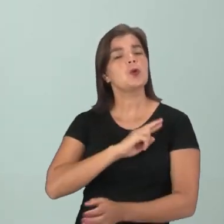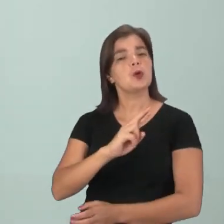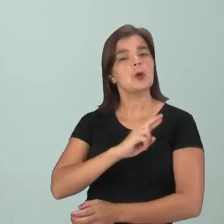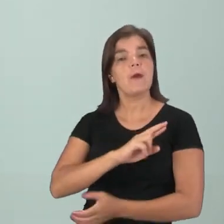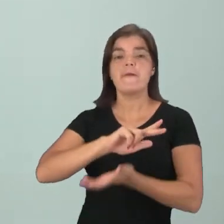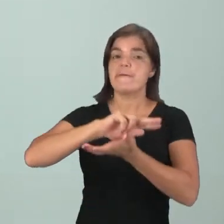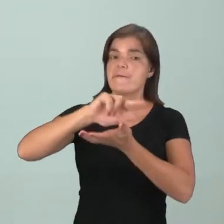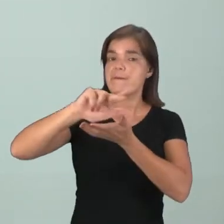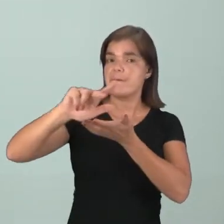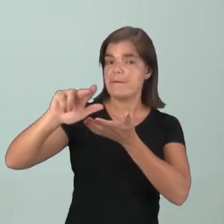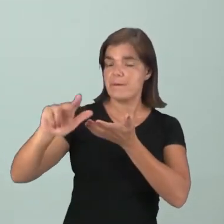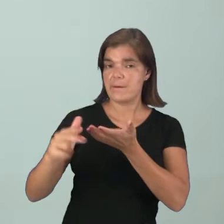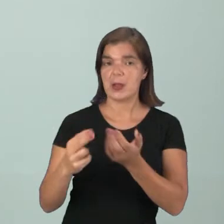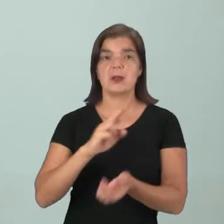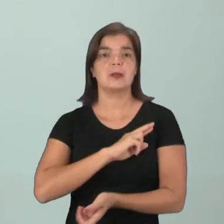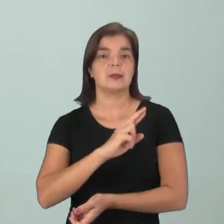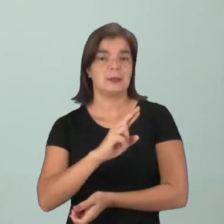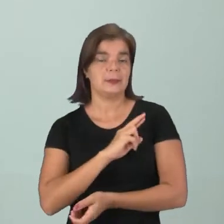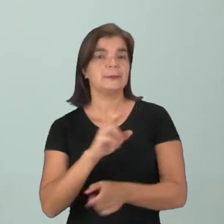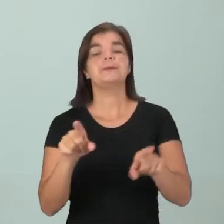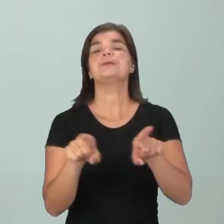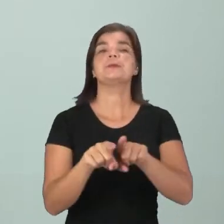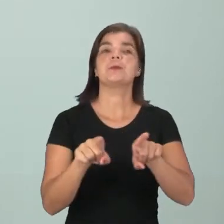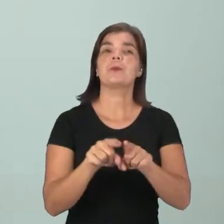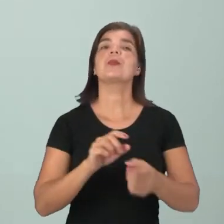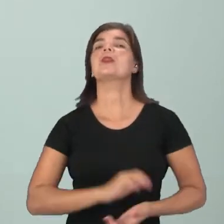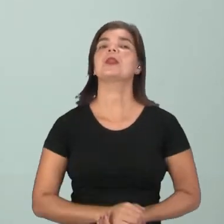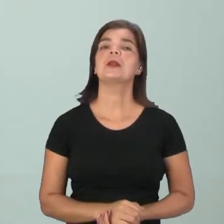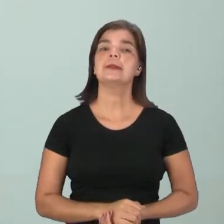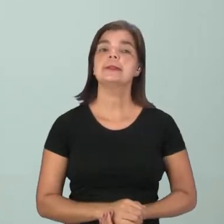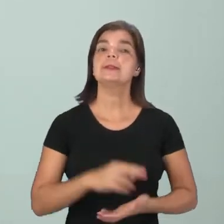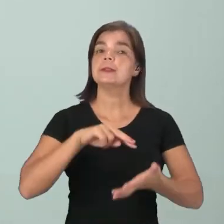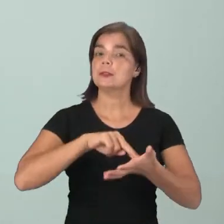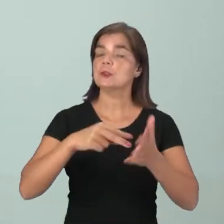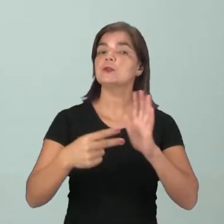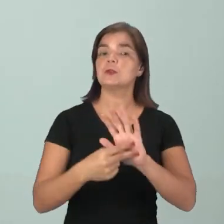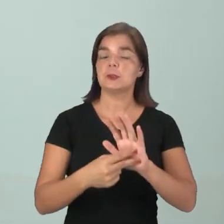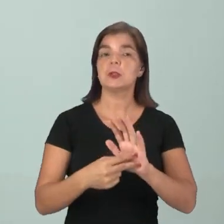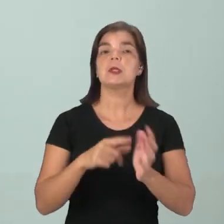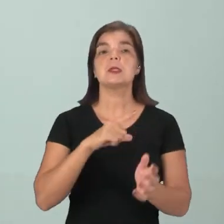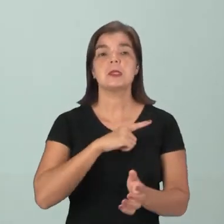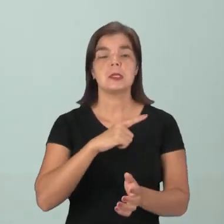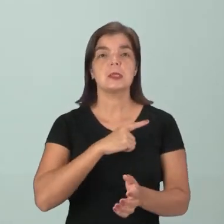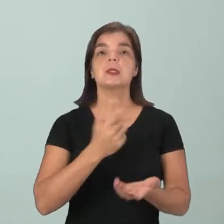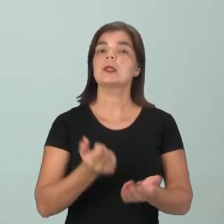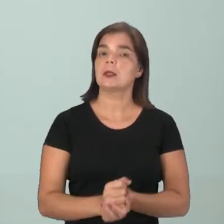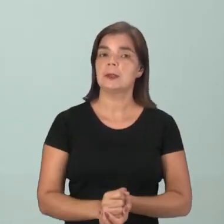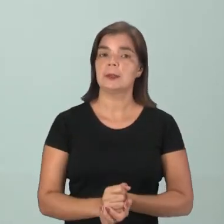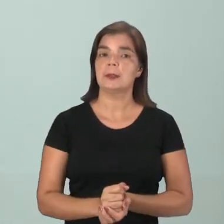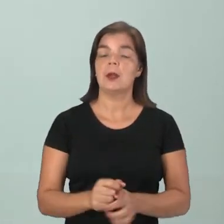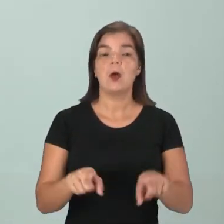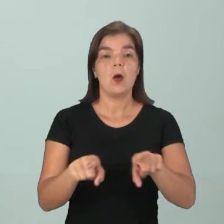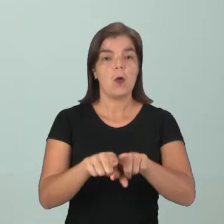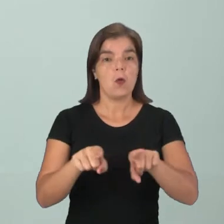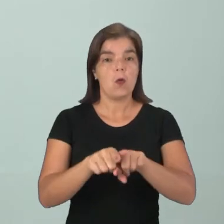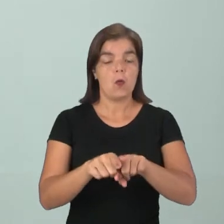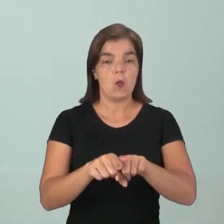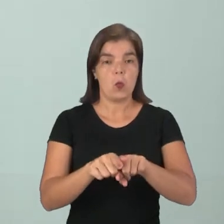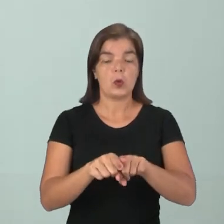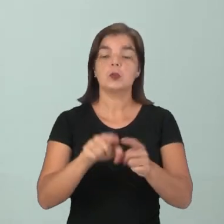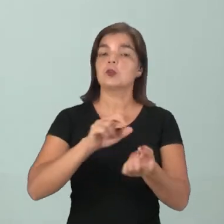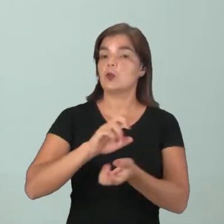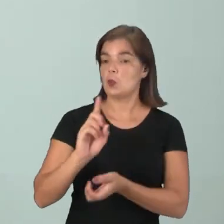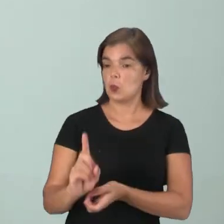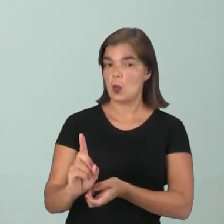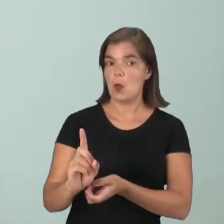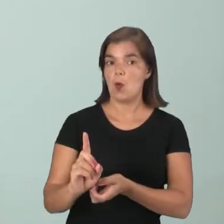religião politeísta? Tel, Deus. Poli, muitos. Religião politeísta é aquela que, para